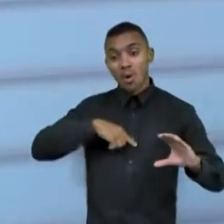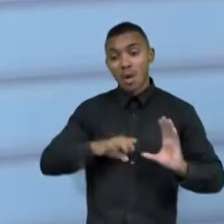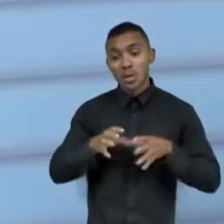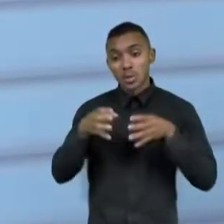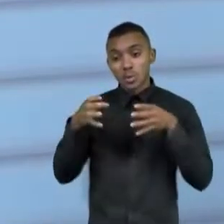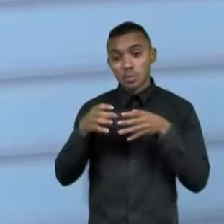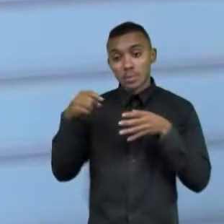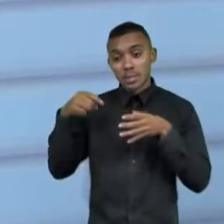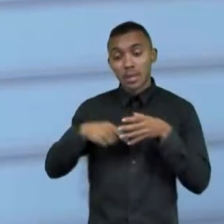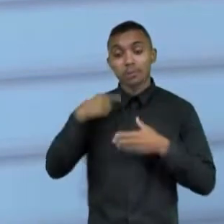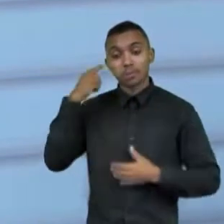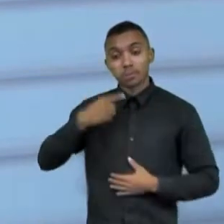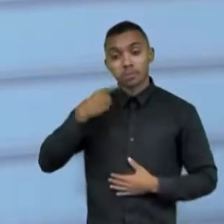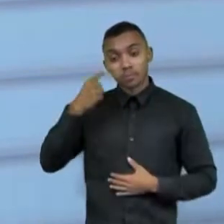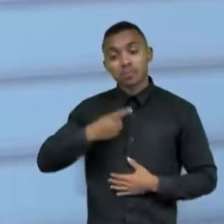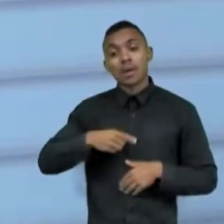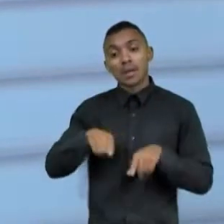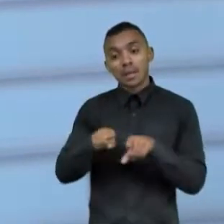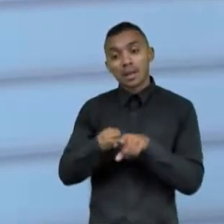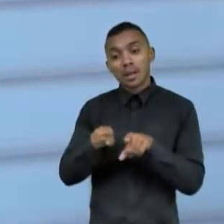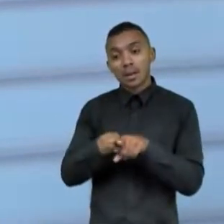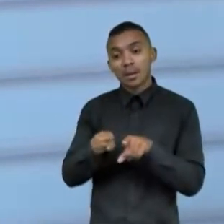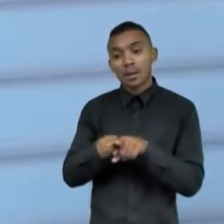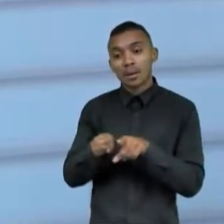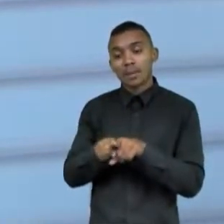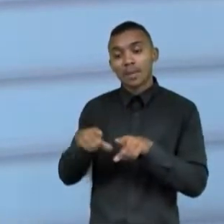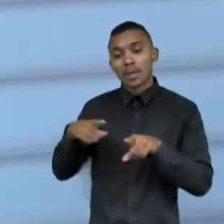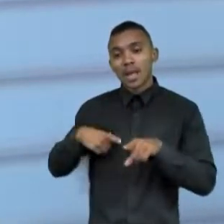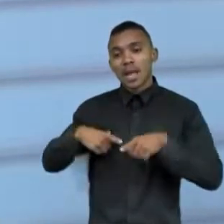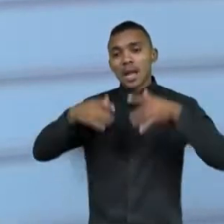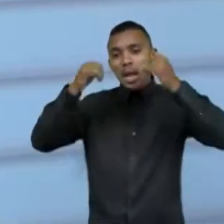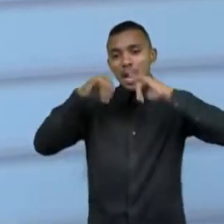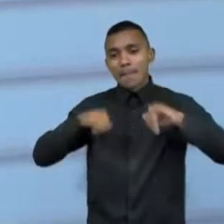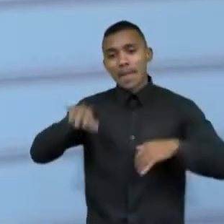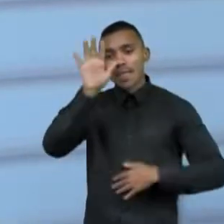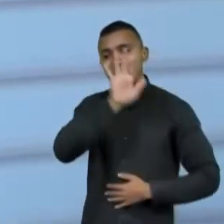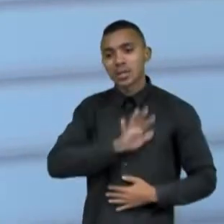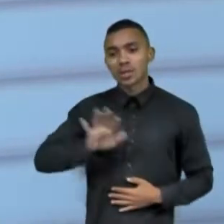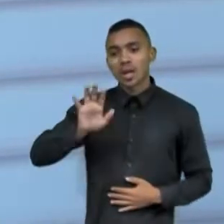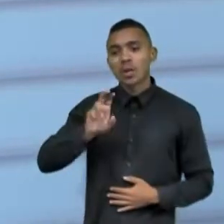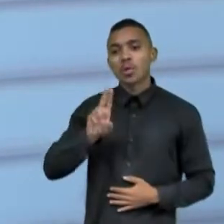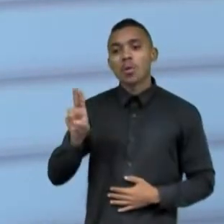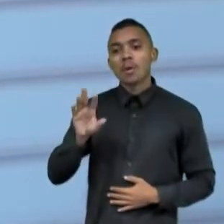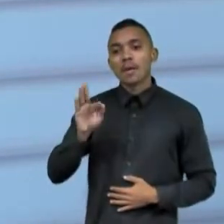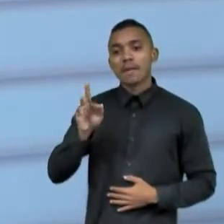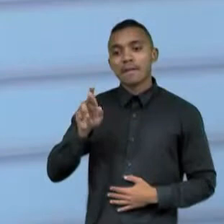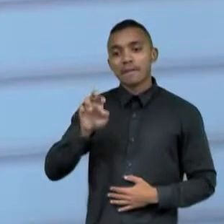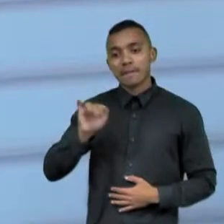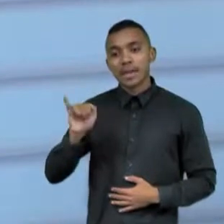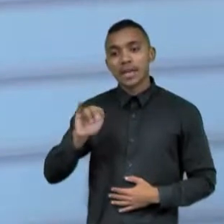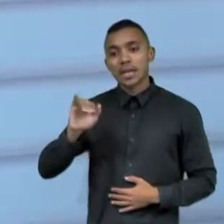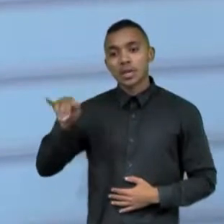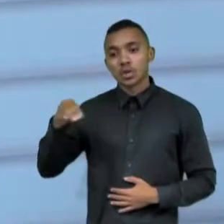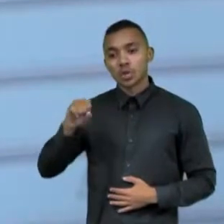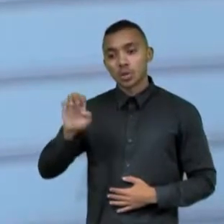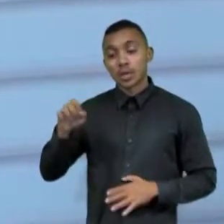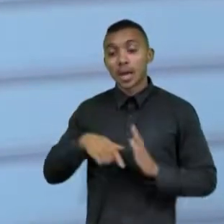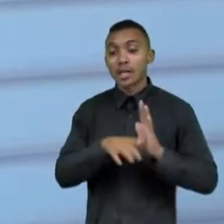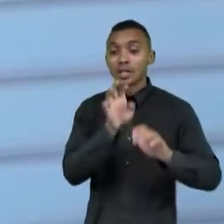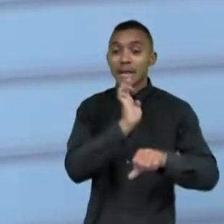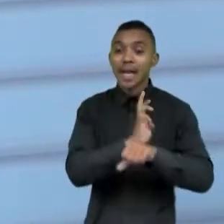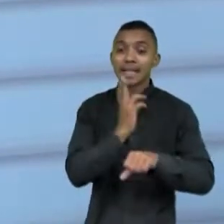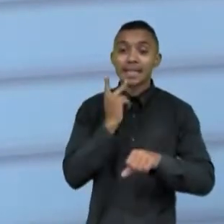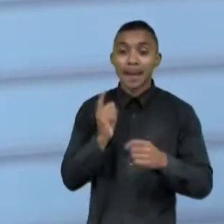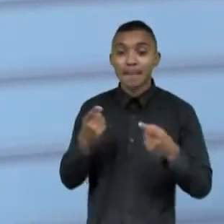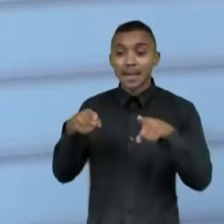Fretito faz parte da campanha Despejo Zero, que é uma campanha nacional, que no Ceará a gente teve uma vitória muito importante, que foi junto ao Tribunal de Justiça,